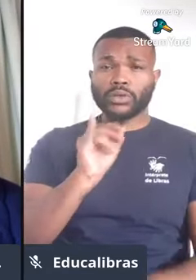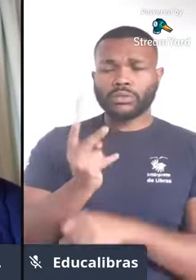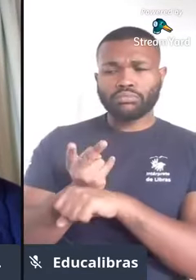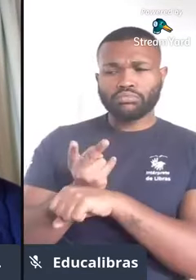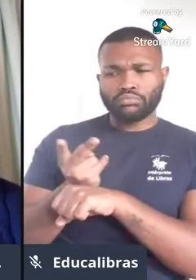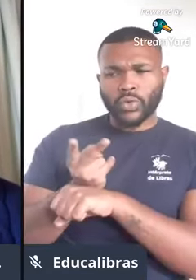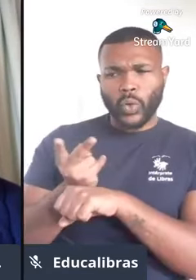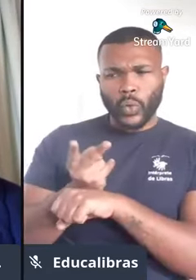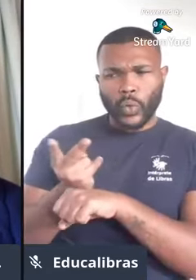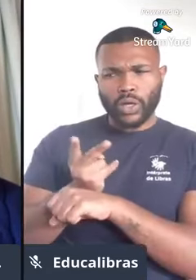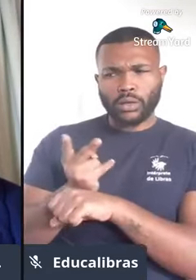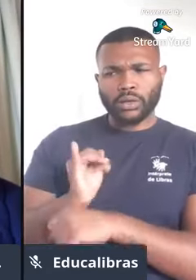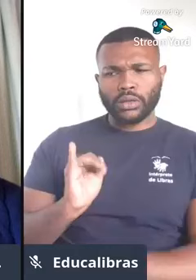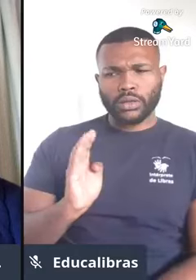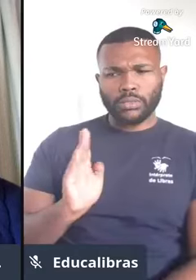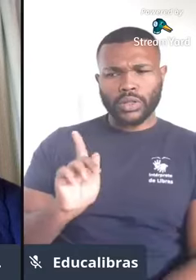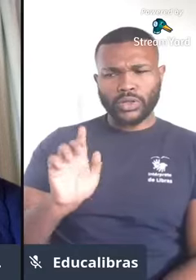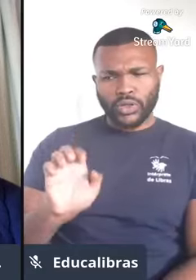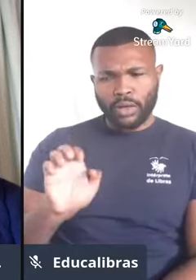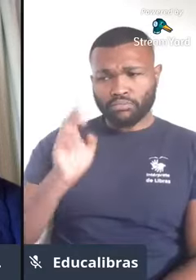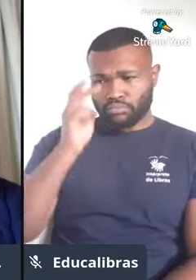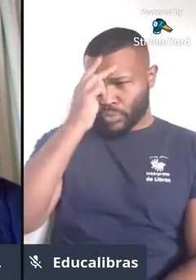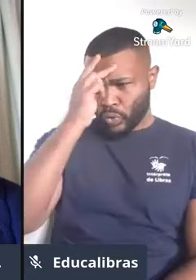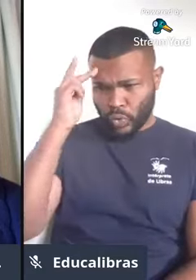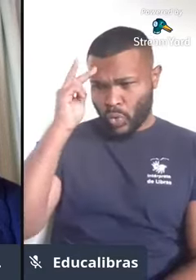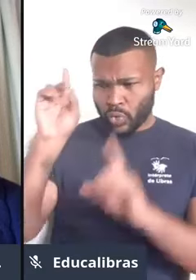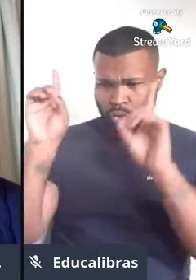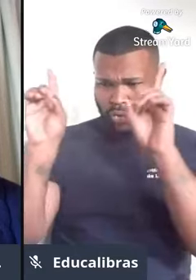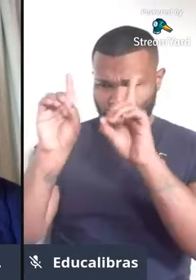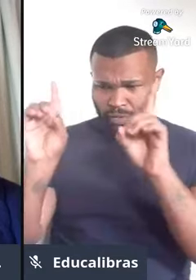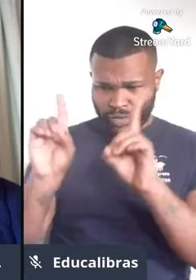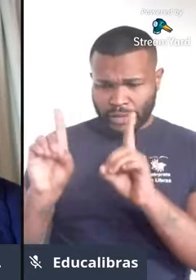número de pessoas com deficiência